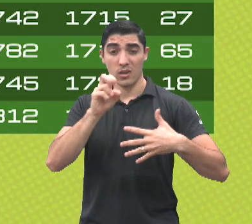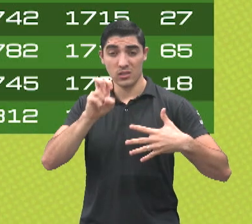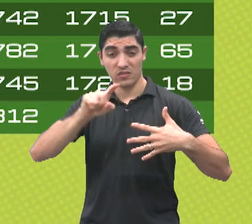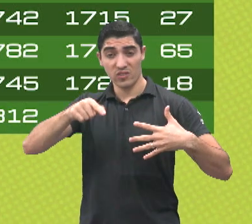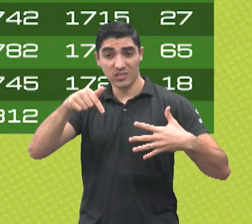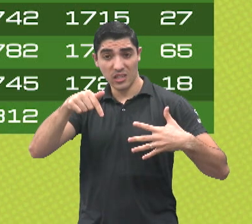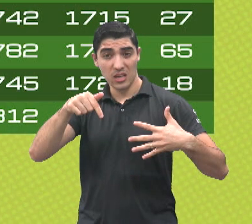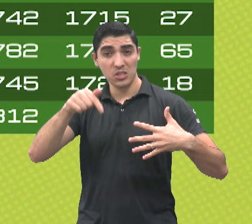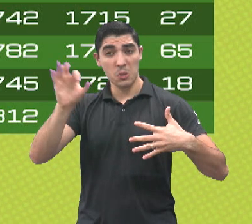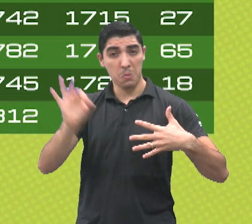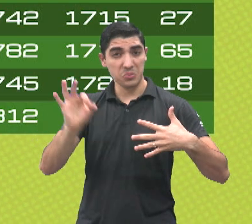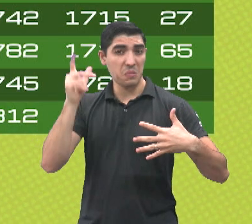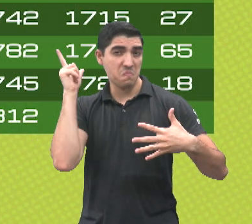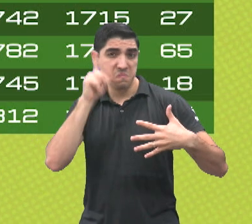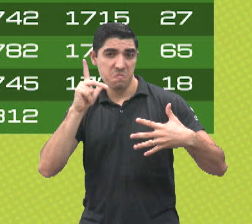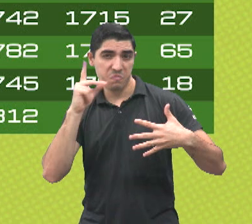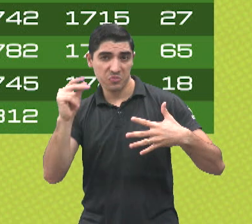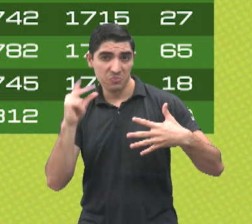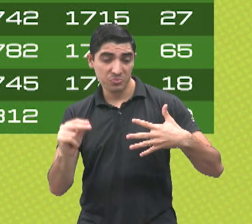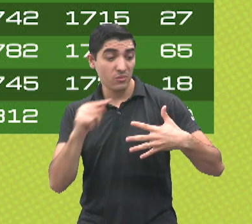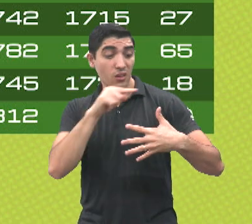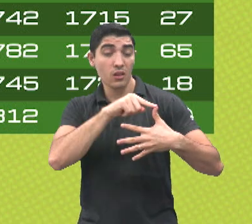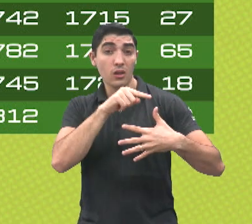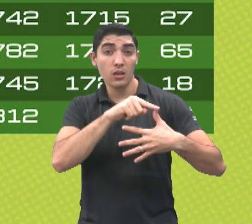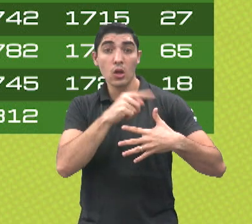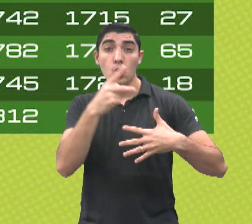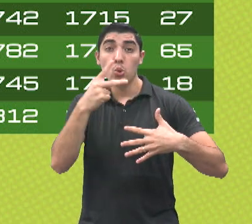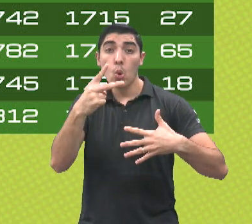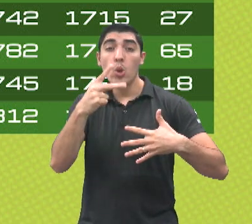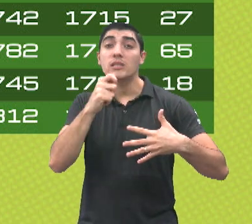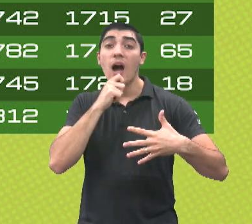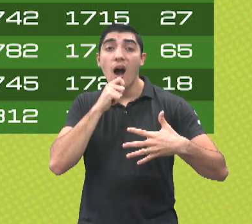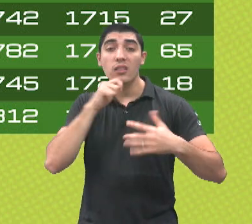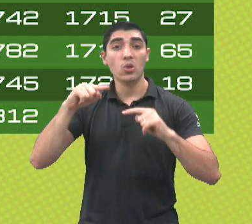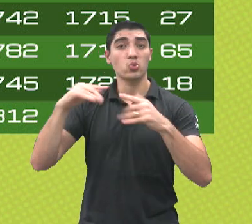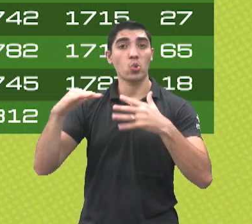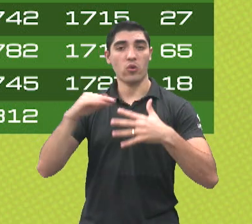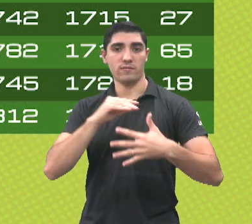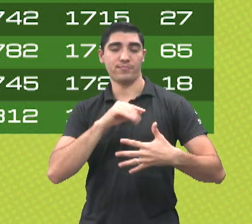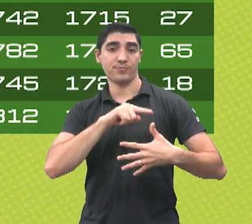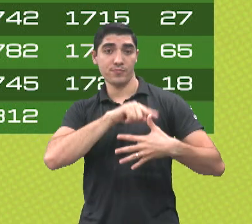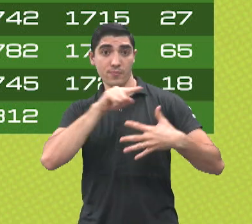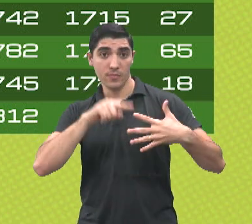de aproveitamento e com 2 jogos a menos em relação à maioria dos clubes. O Flamengo em segundo com